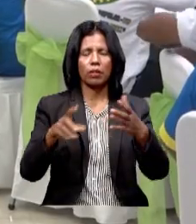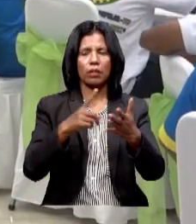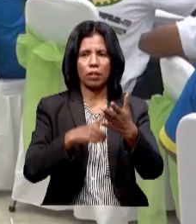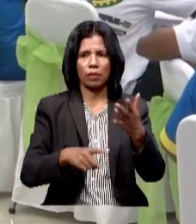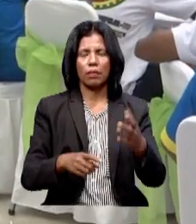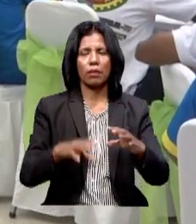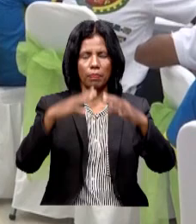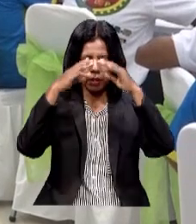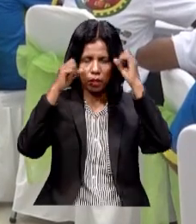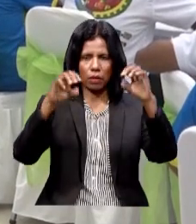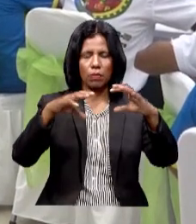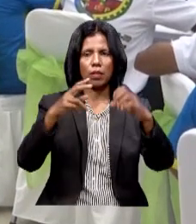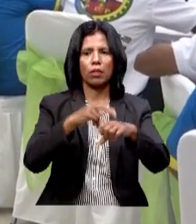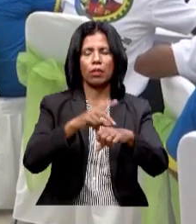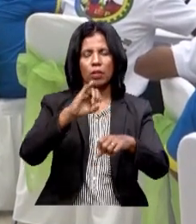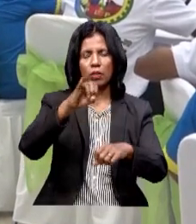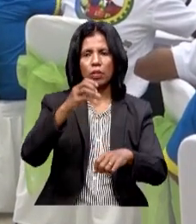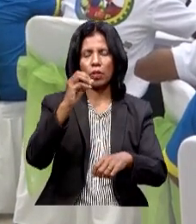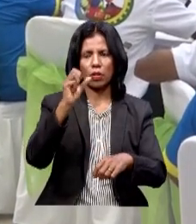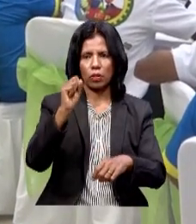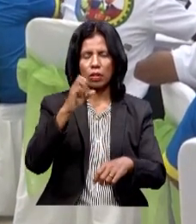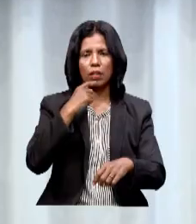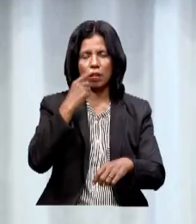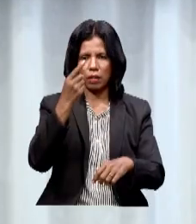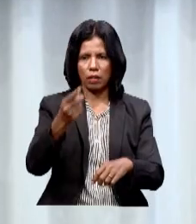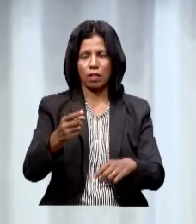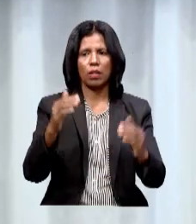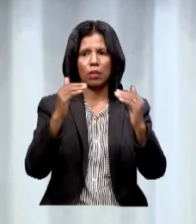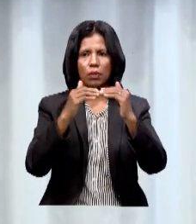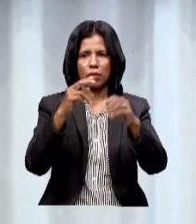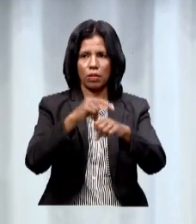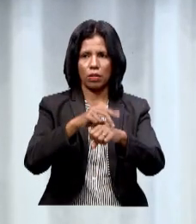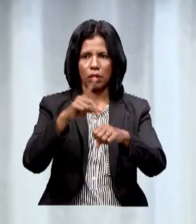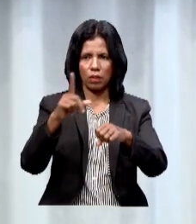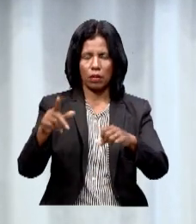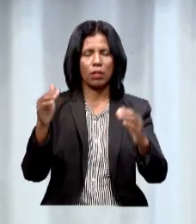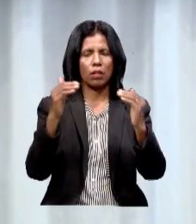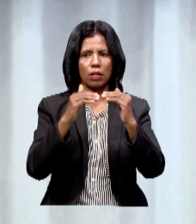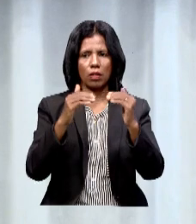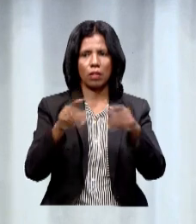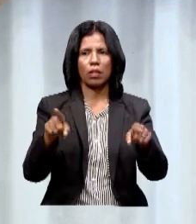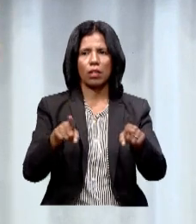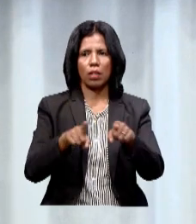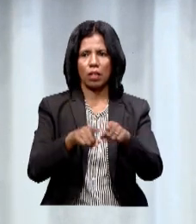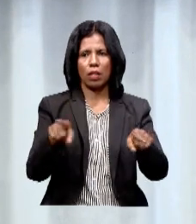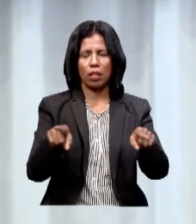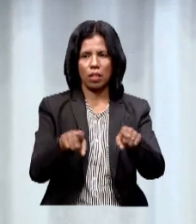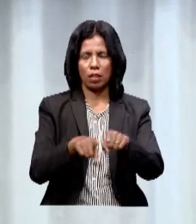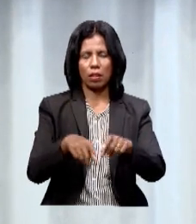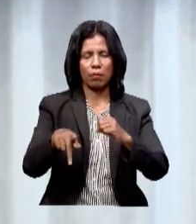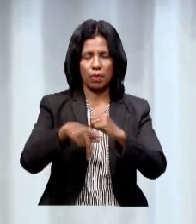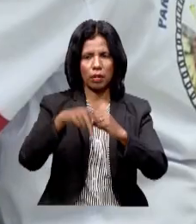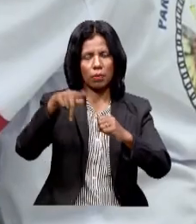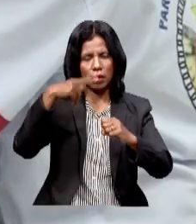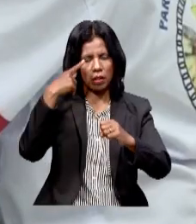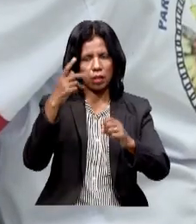Presidente da Comissão Nacional de Eleições, José Agostinho da Costa Belo Ateten, Conferência Nacional ca Congresso, no dar critério e ida no partido político,